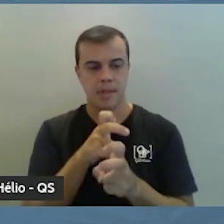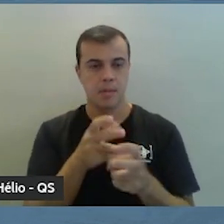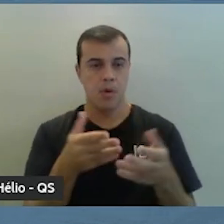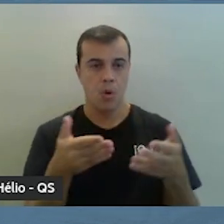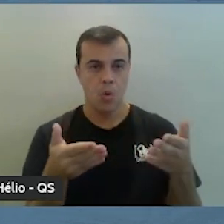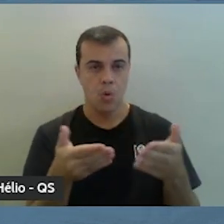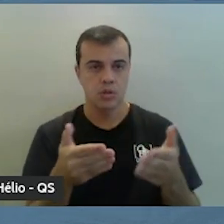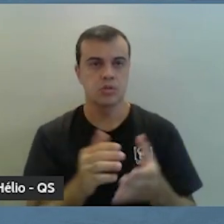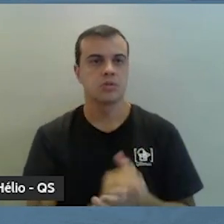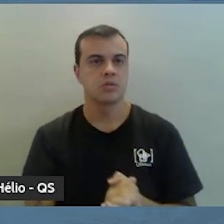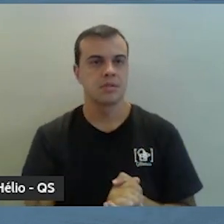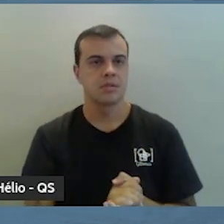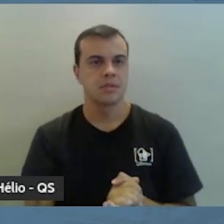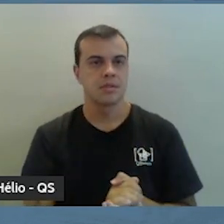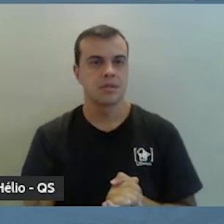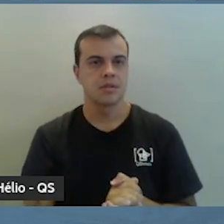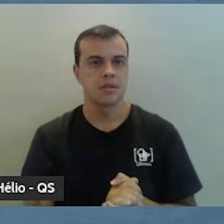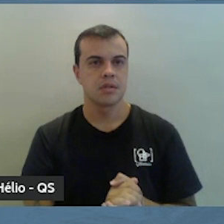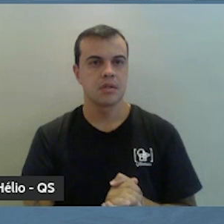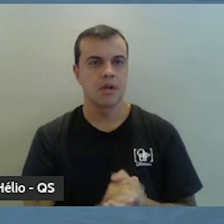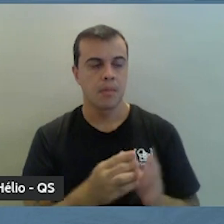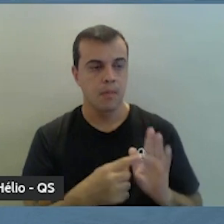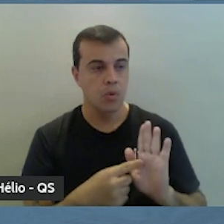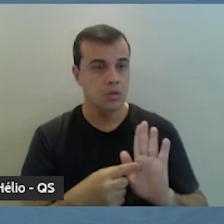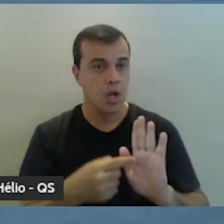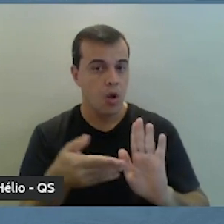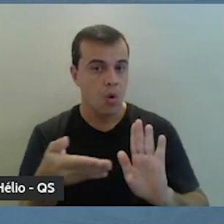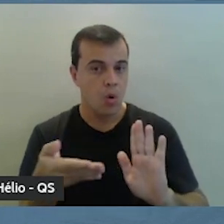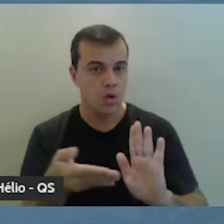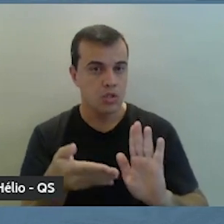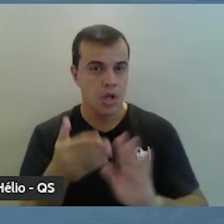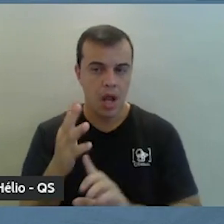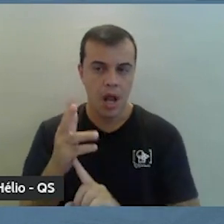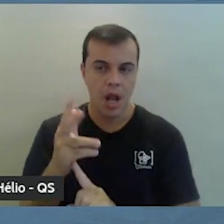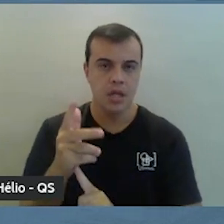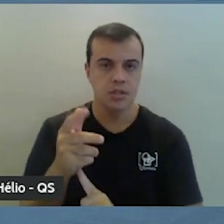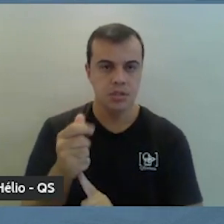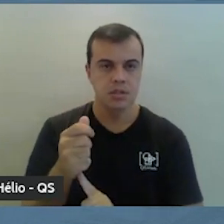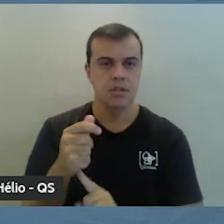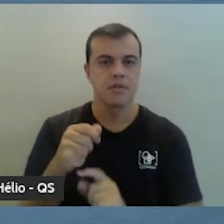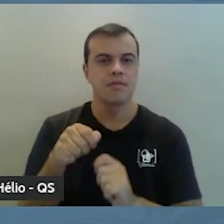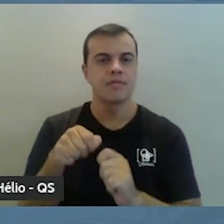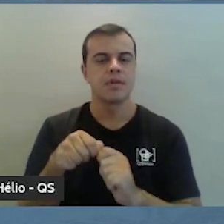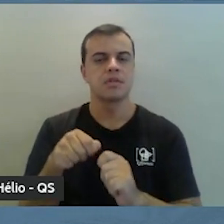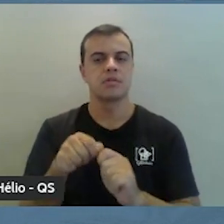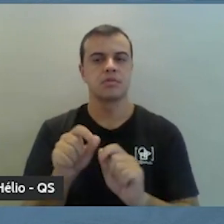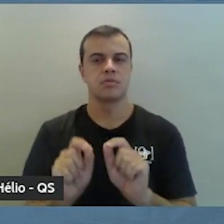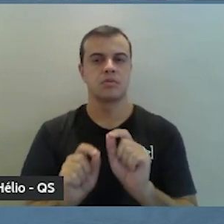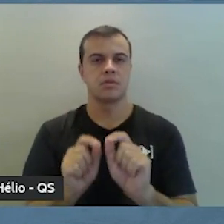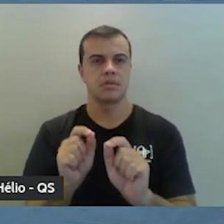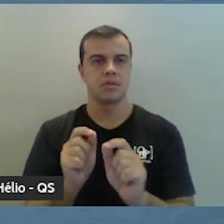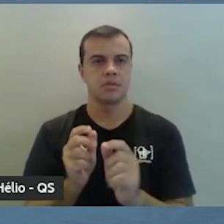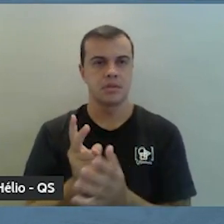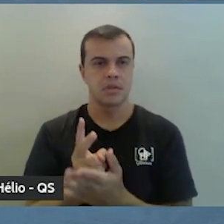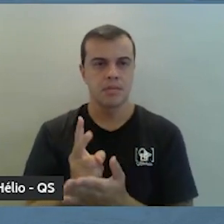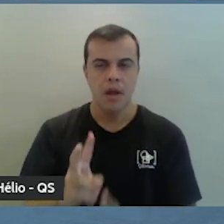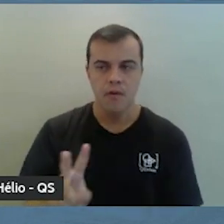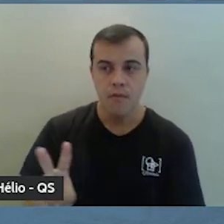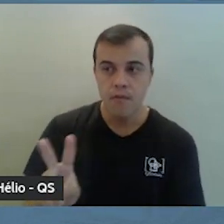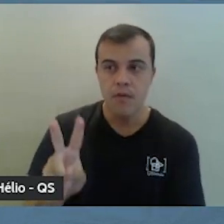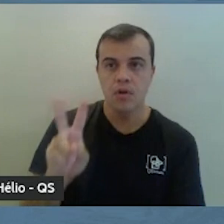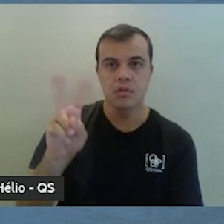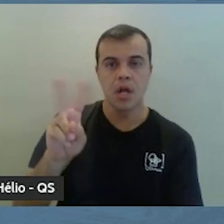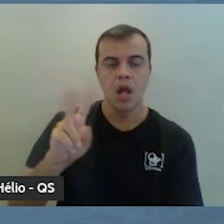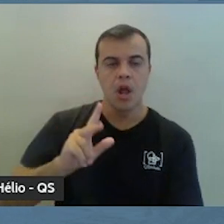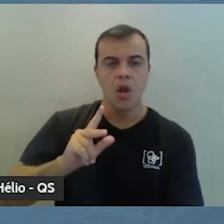hoje, ou melhor, revelar que hoje a arte tem sido feita e tem sido valorizada e